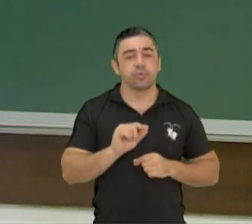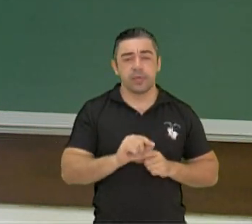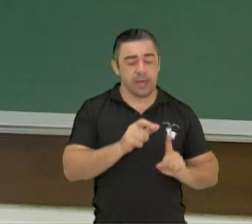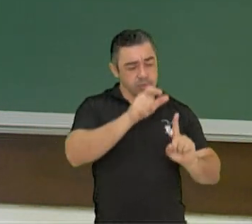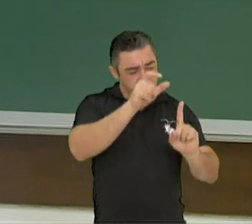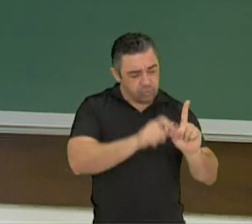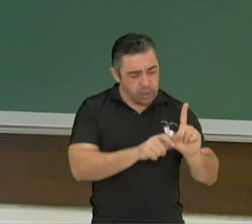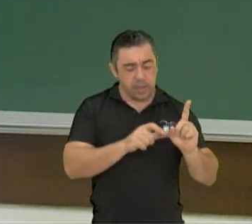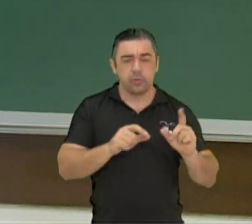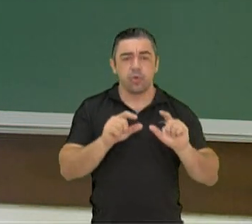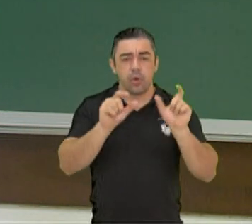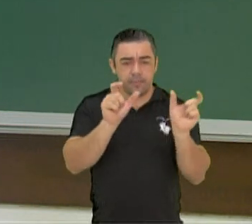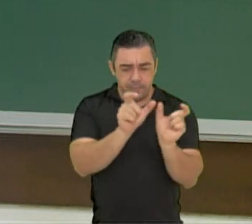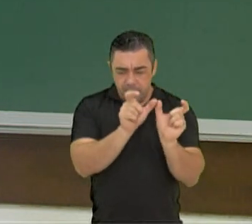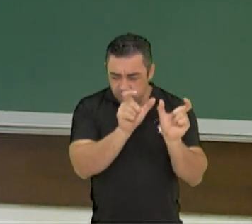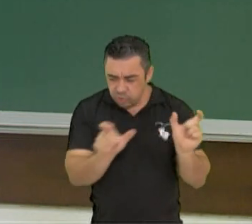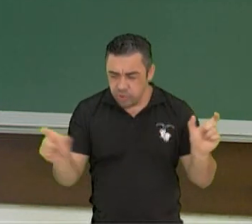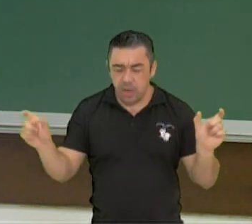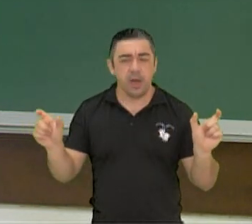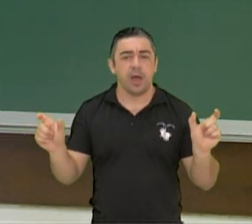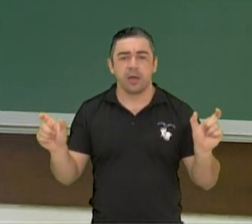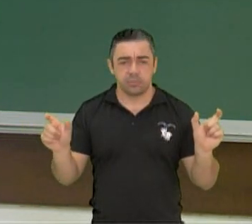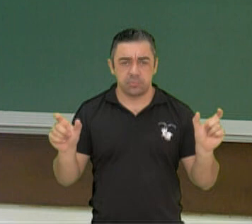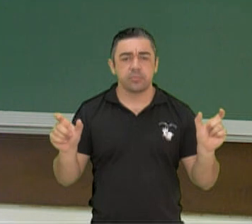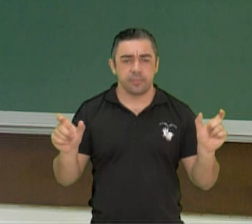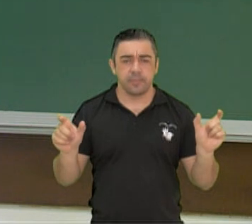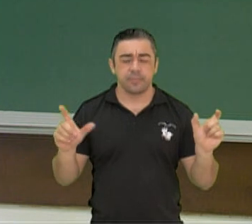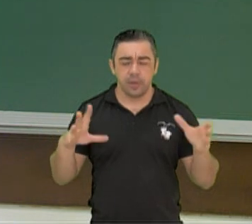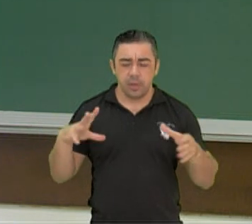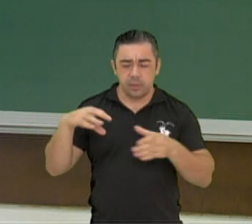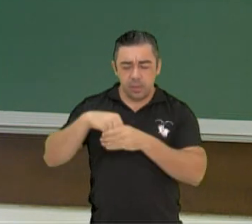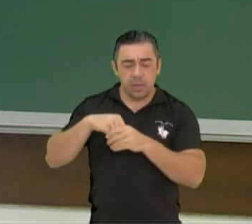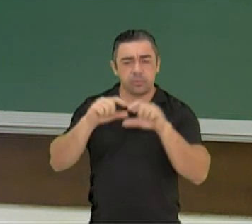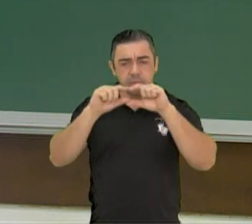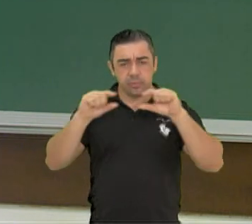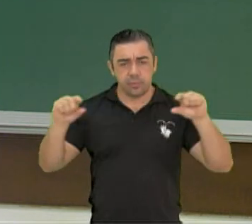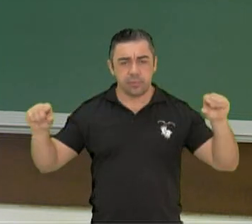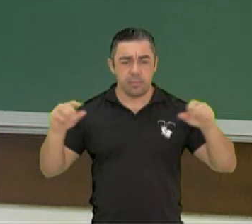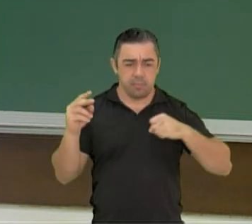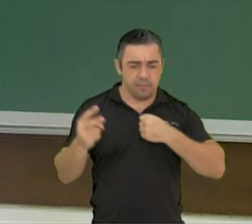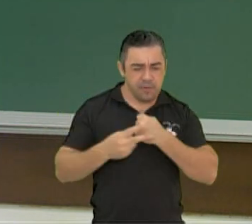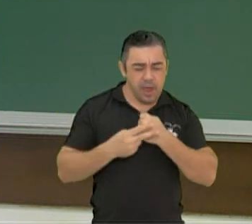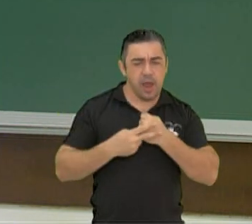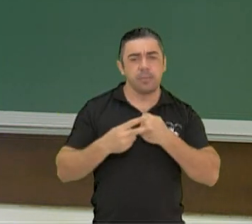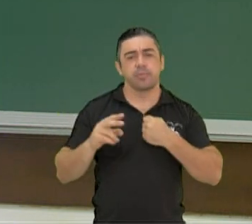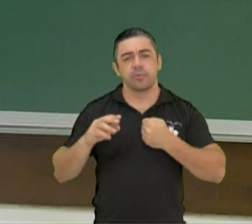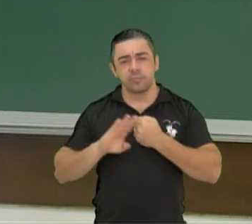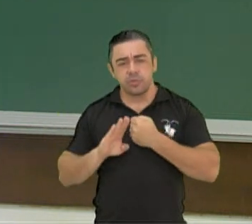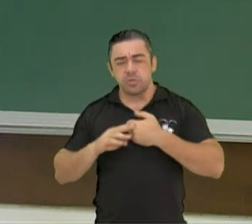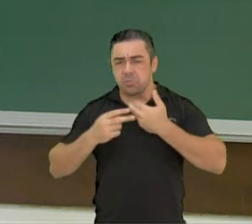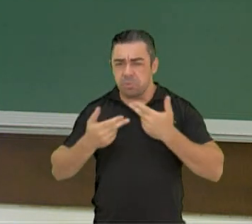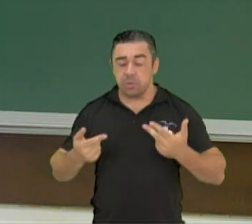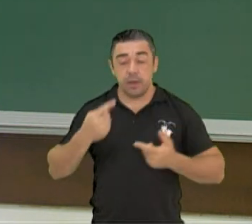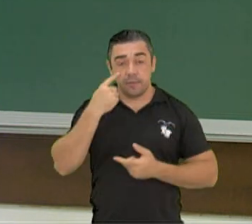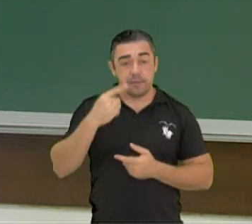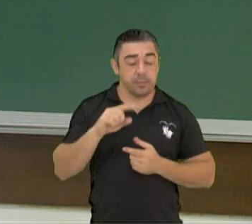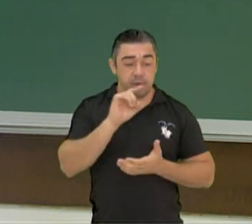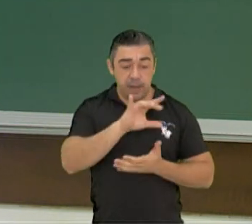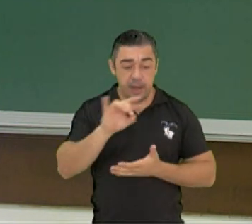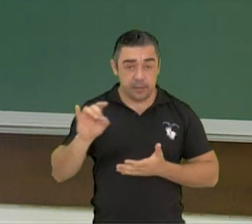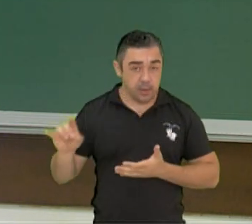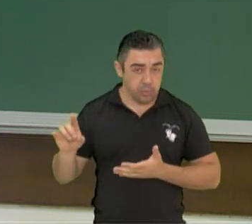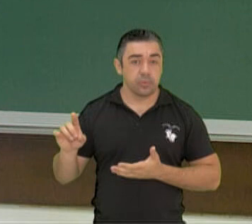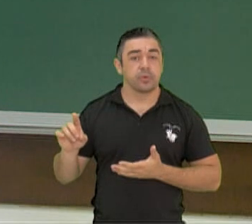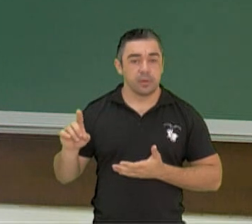sujeito, predicado, né? Os termos integrantes, acessórios. Fizemos ali uma retomadinha de cada um